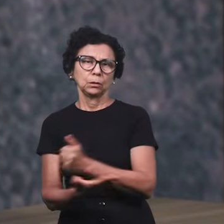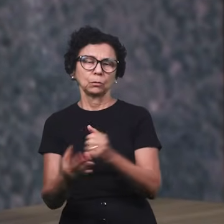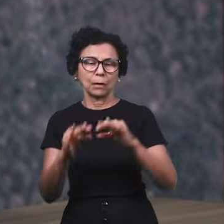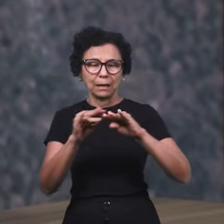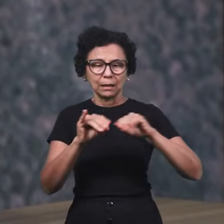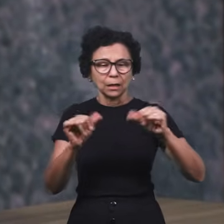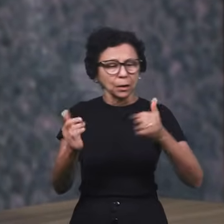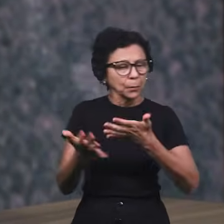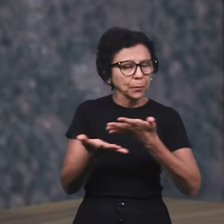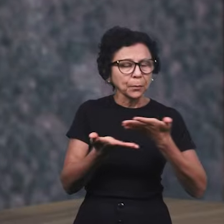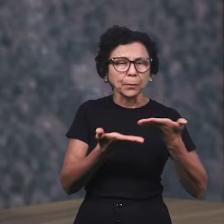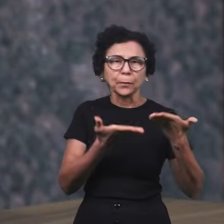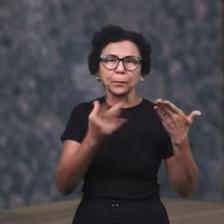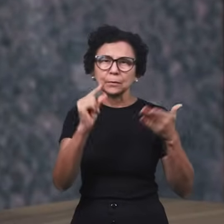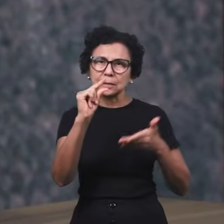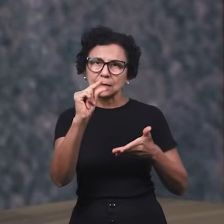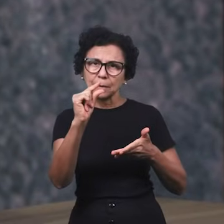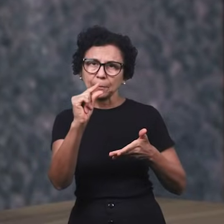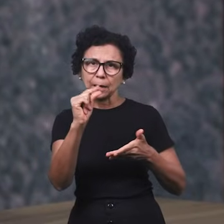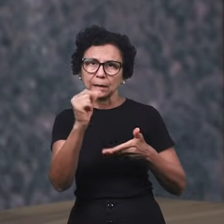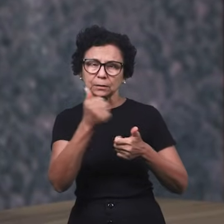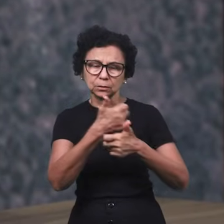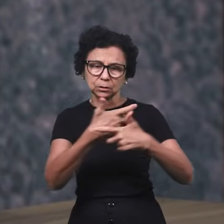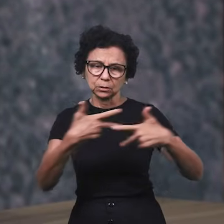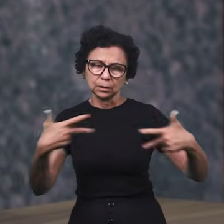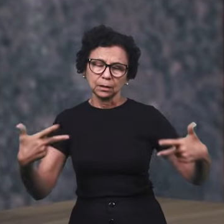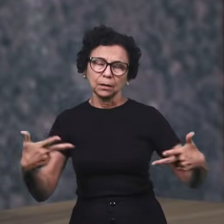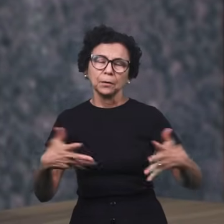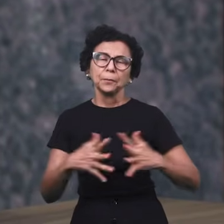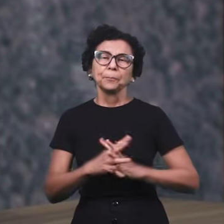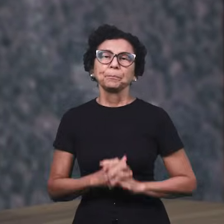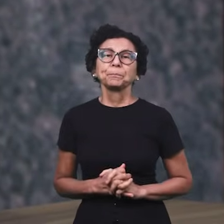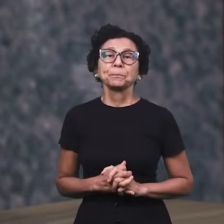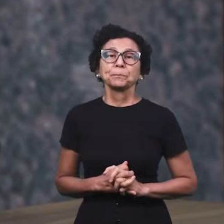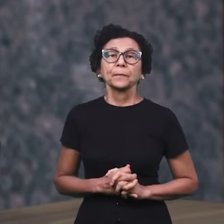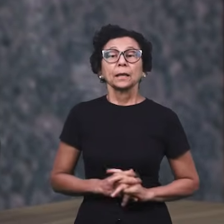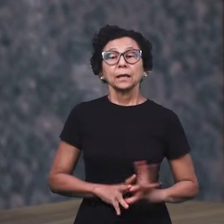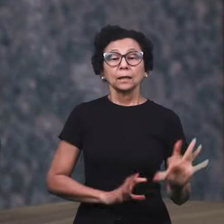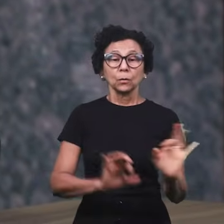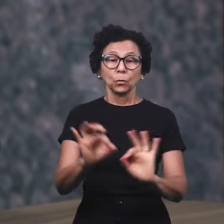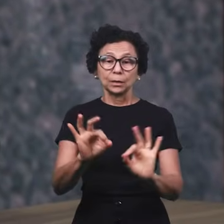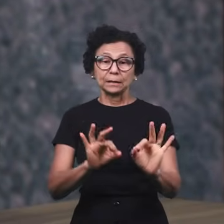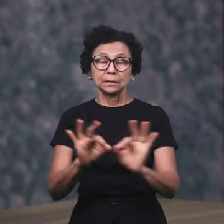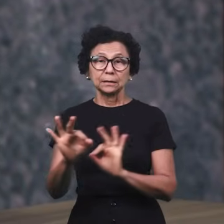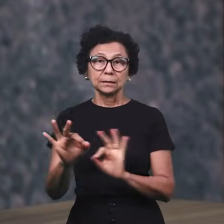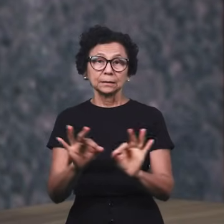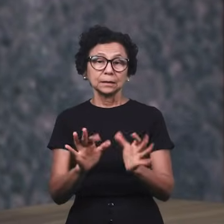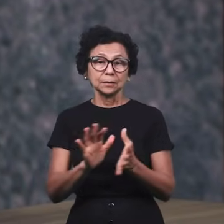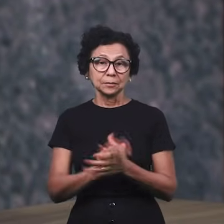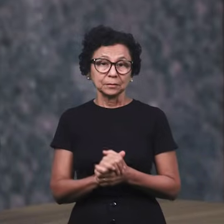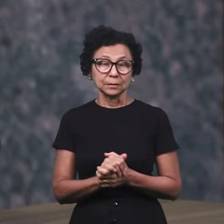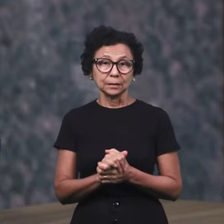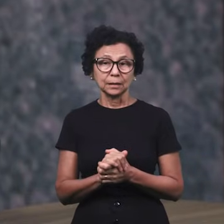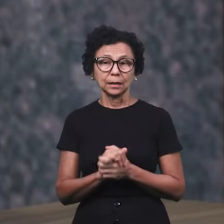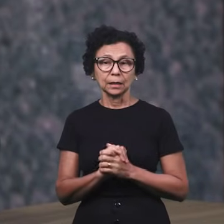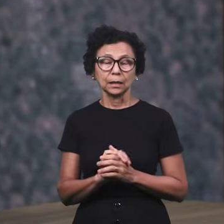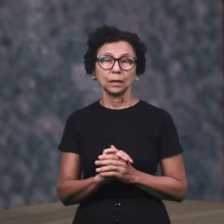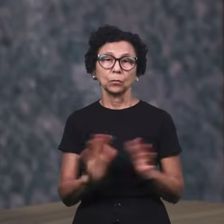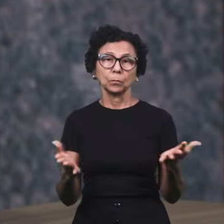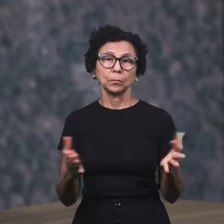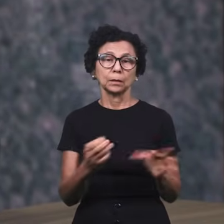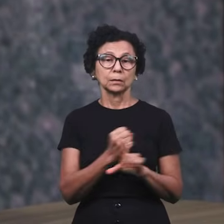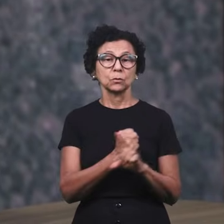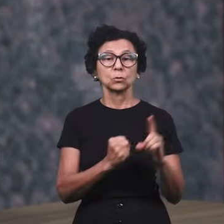eles vão produzir também muito centeio, né? Nas chamadas colunas do pão, e vão organizar ali uma sociedade